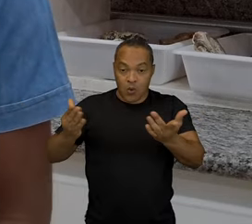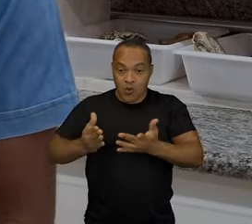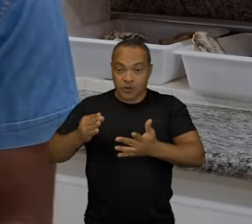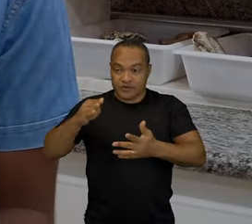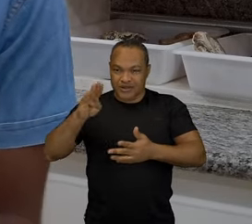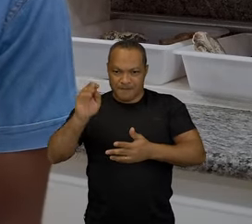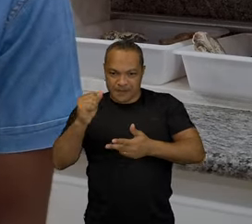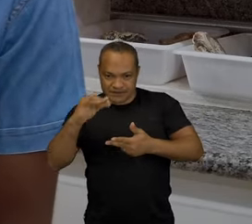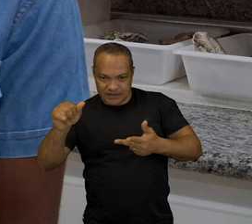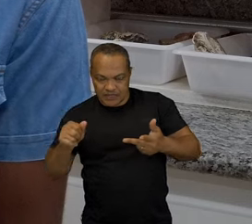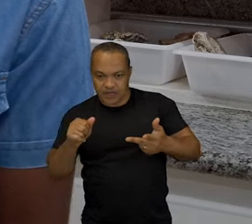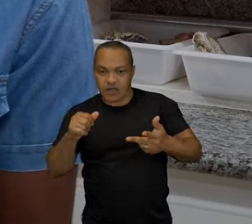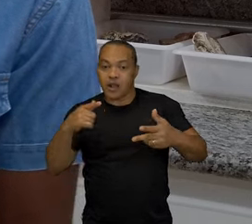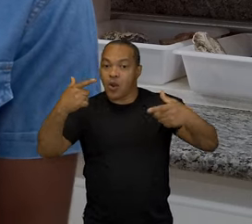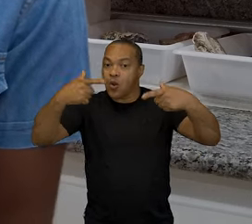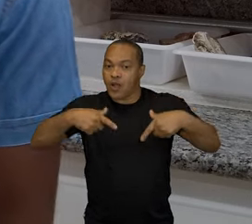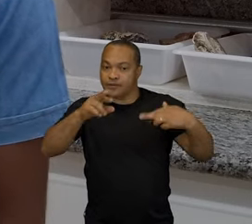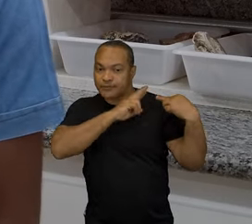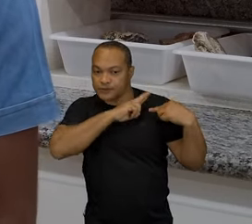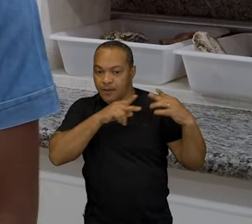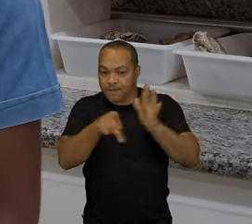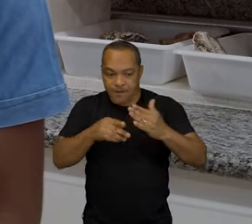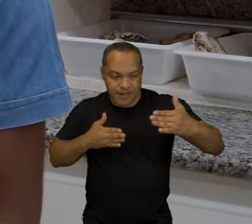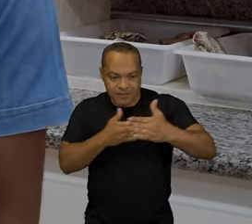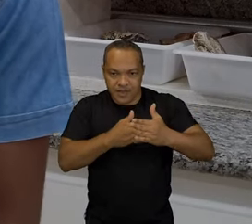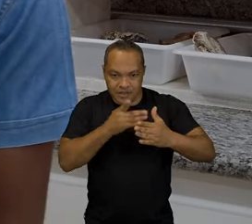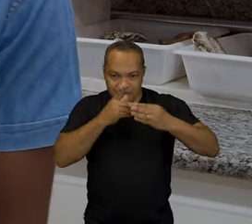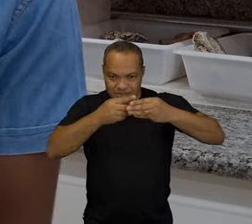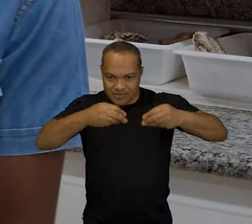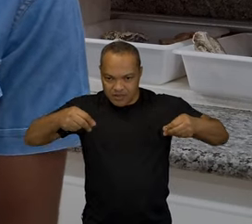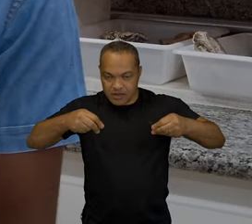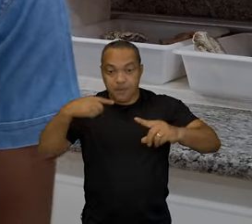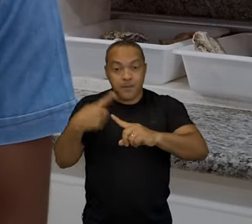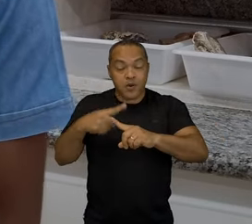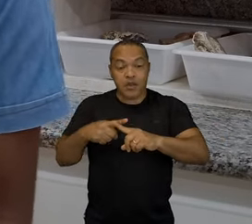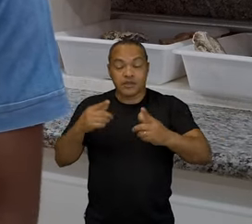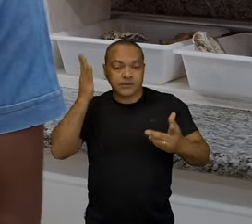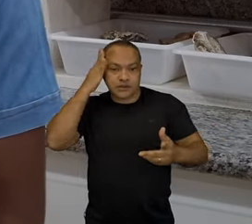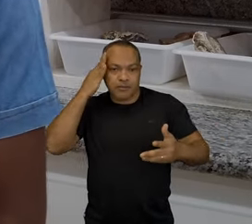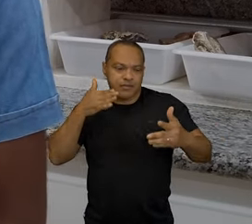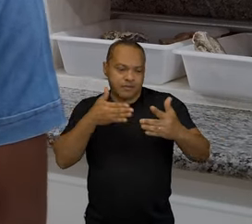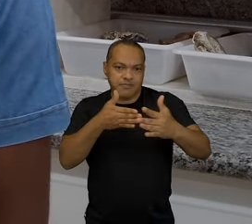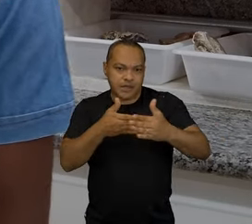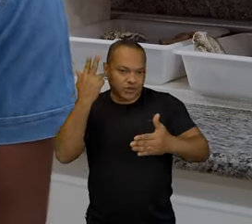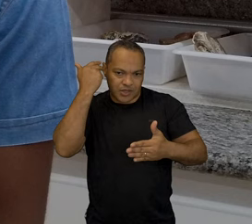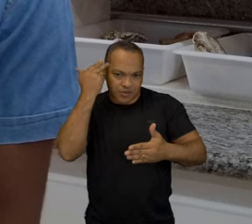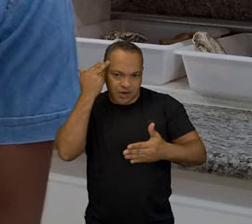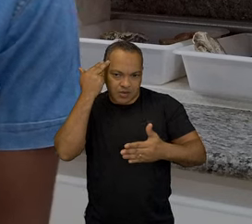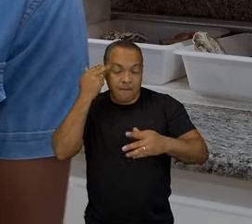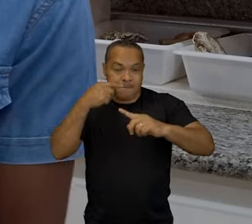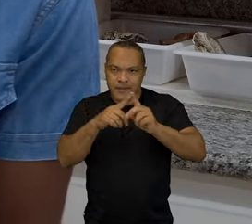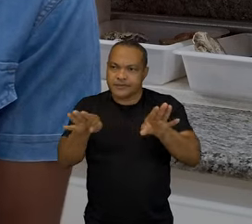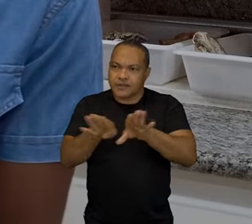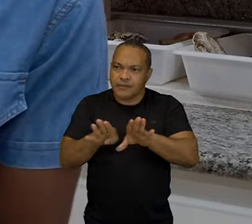hidrográfica, ela é uma unidade de gestão territorial, justamente pelo fato de que é um limite natural. E,